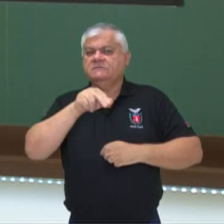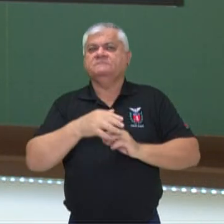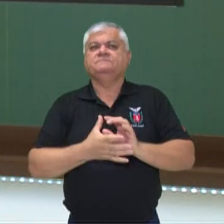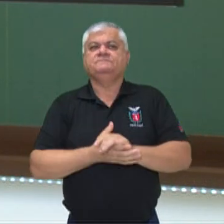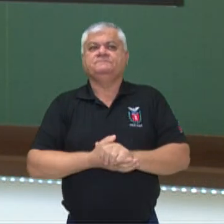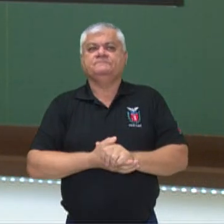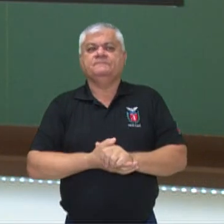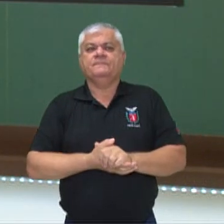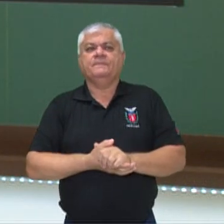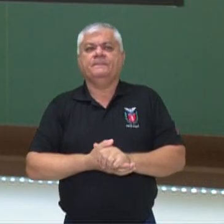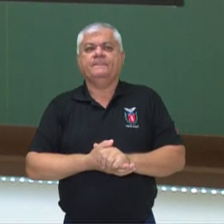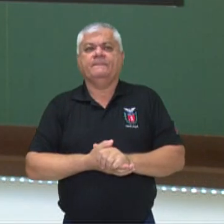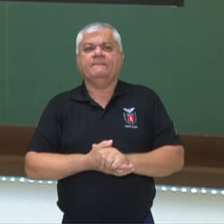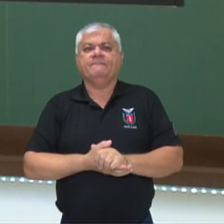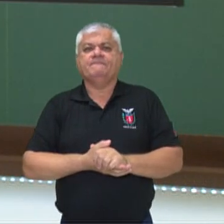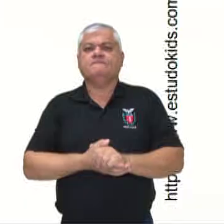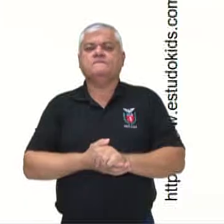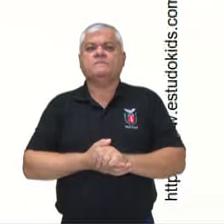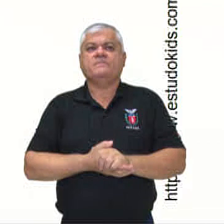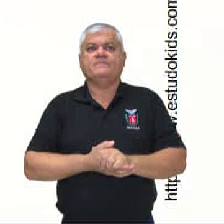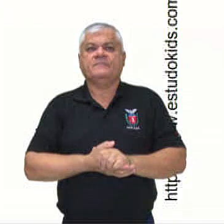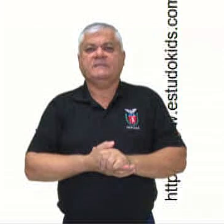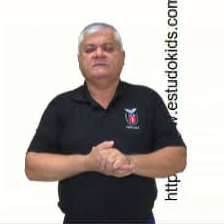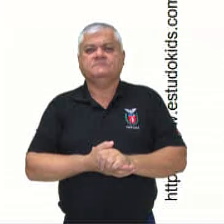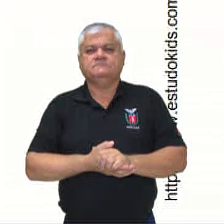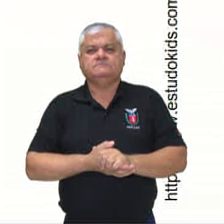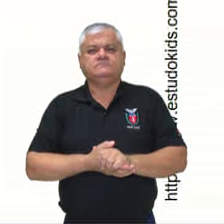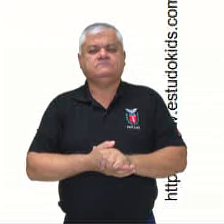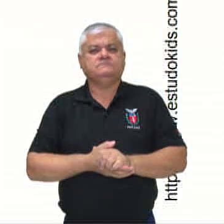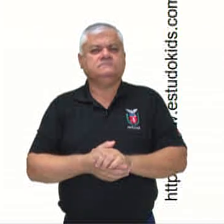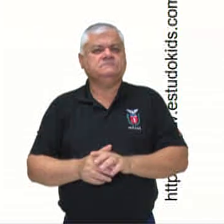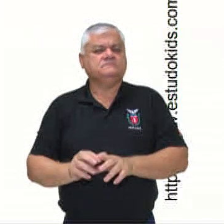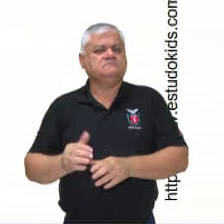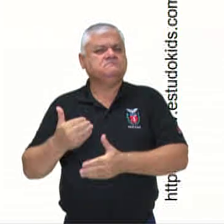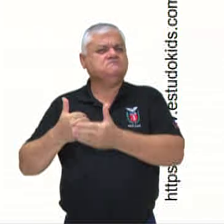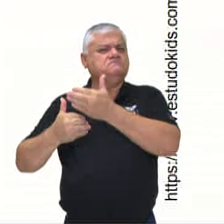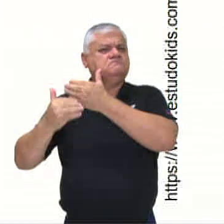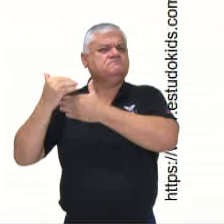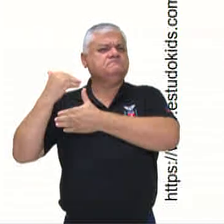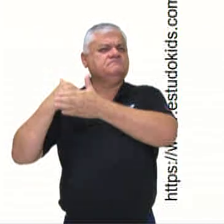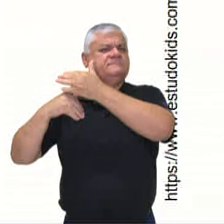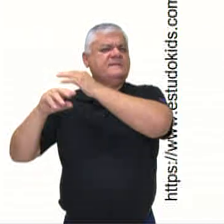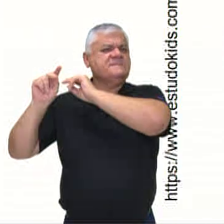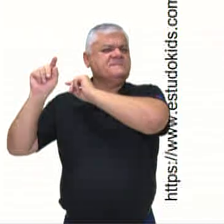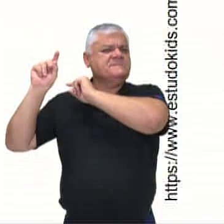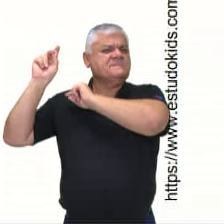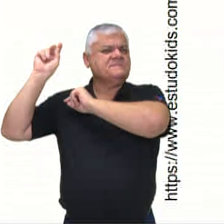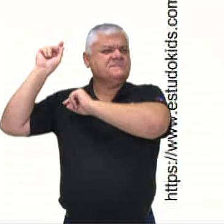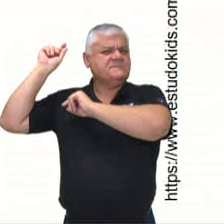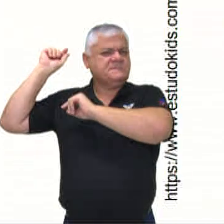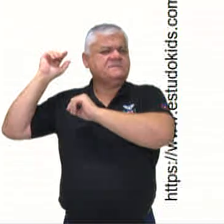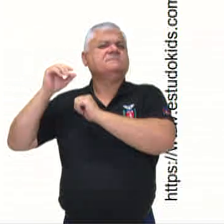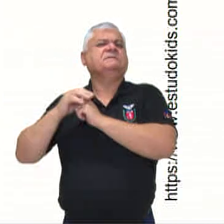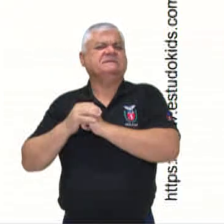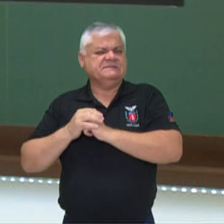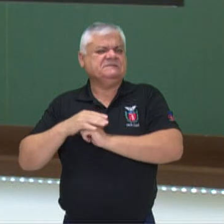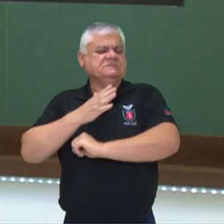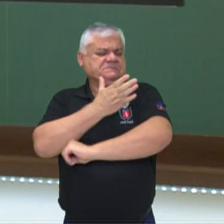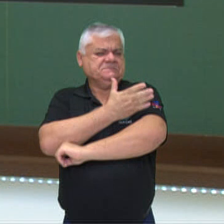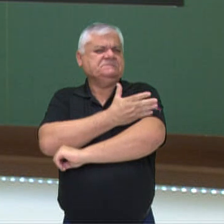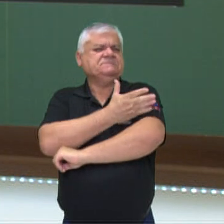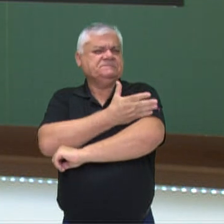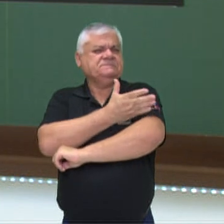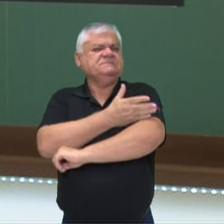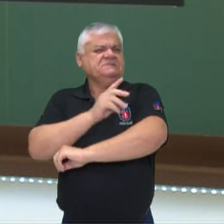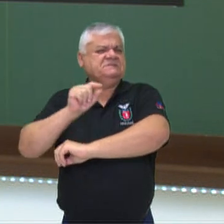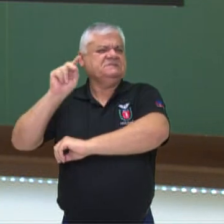Paraná. Bom, desde a antiguidade, lá da época da pré-história, a gente chama de pré-história o período